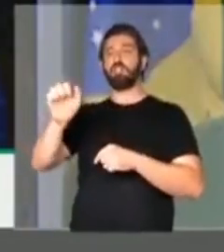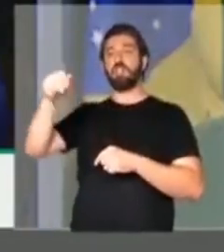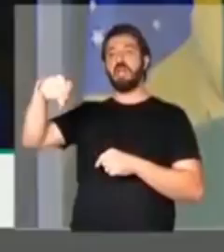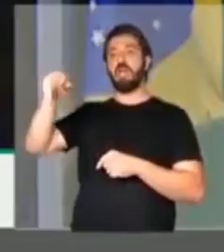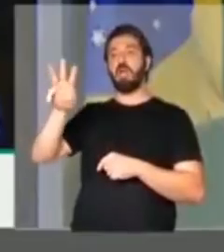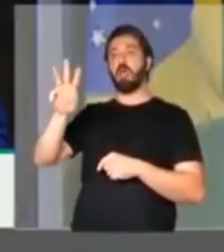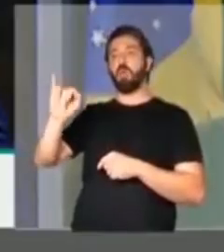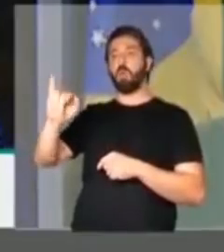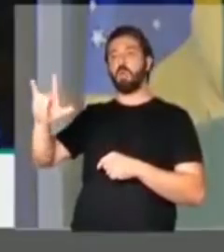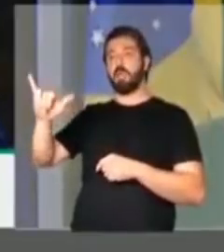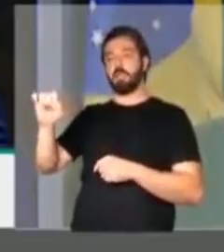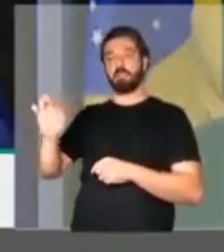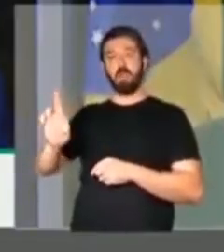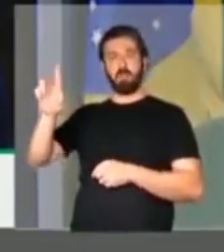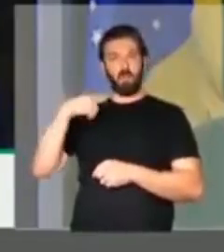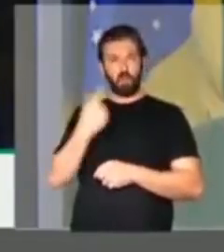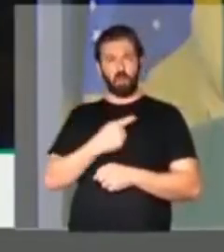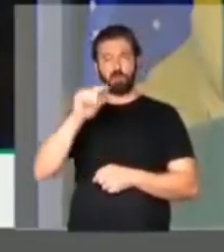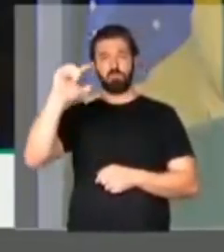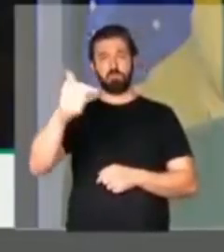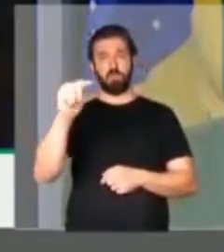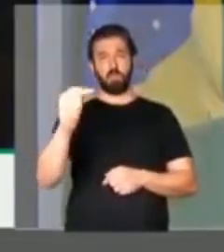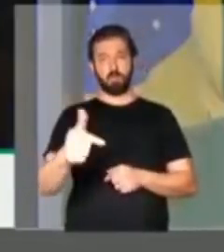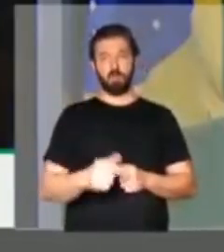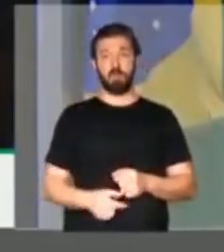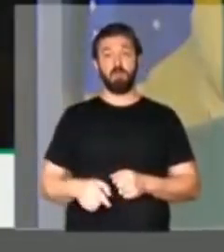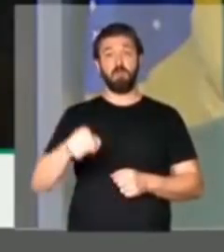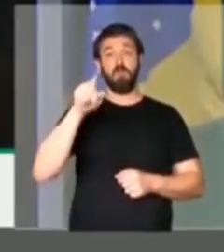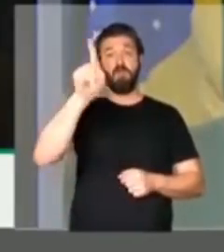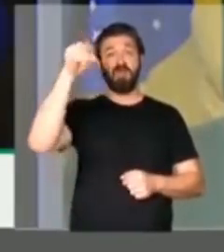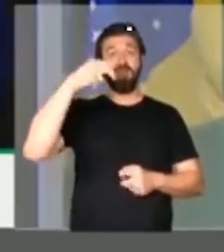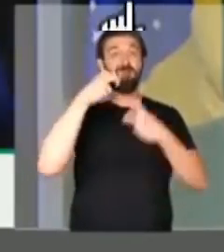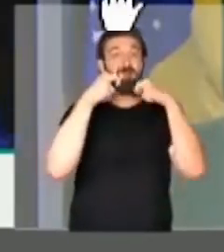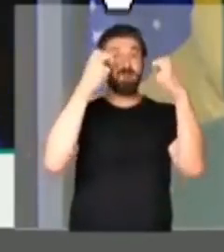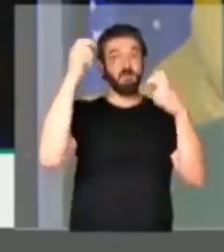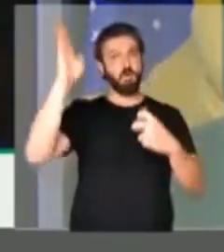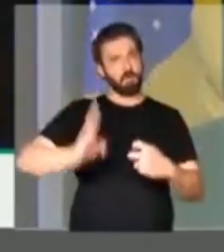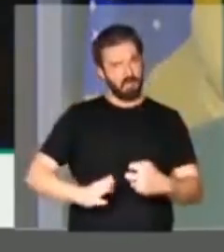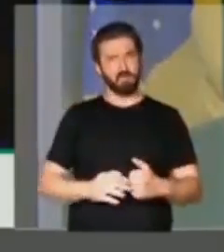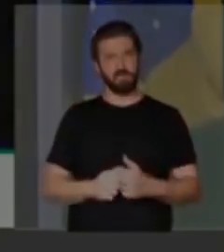Willis não nos representa. Jean Willis, você envergonha o Brasil.